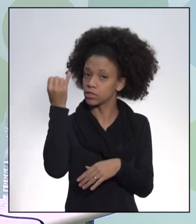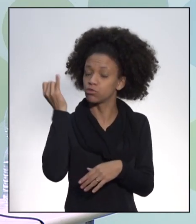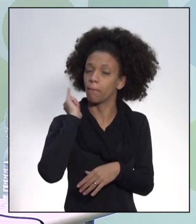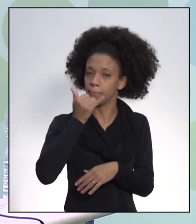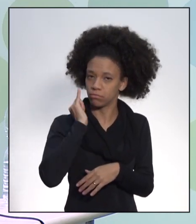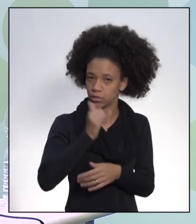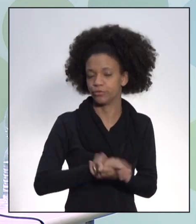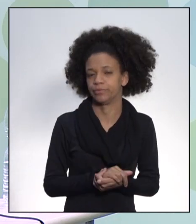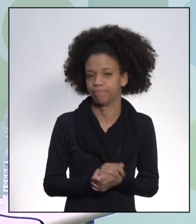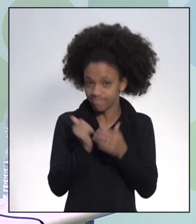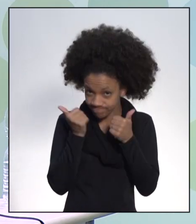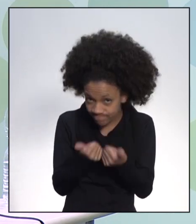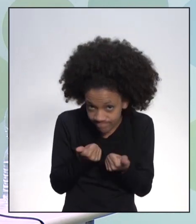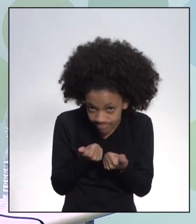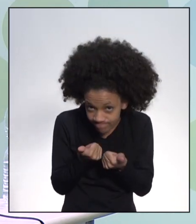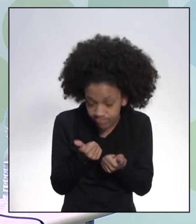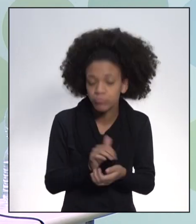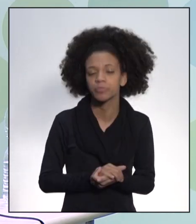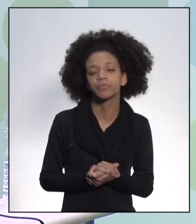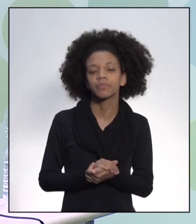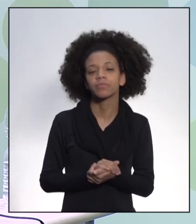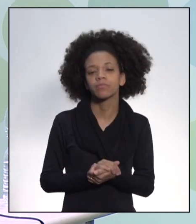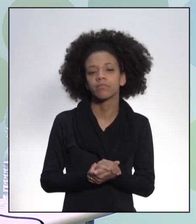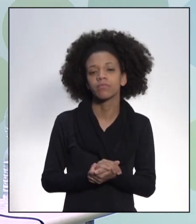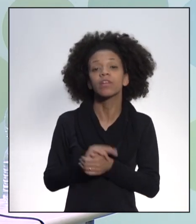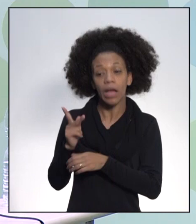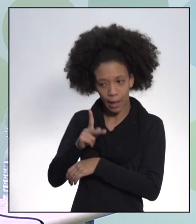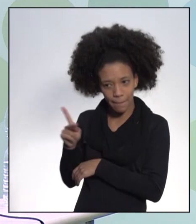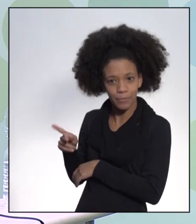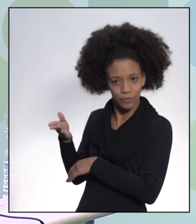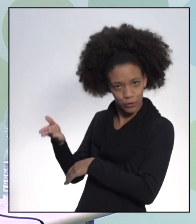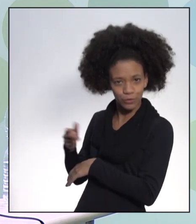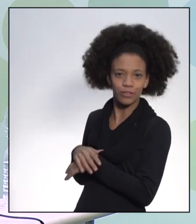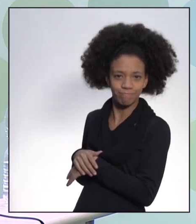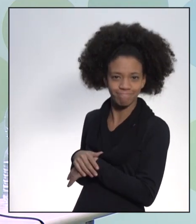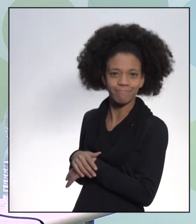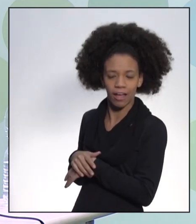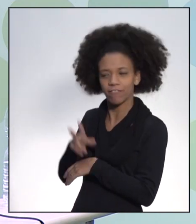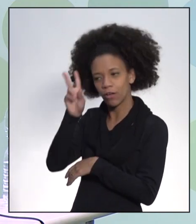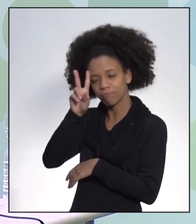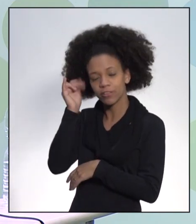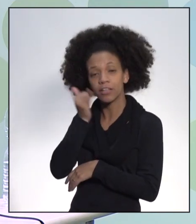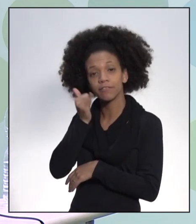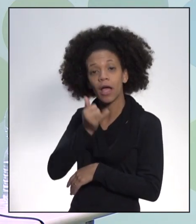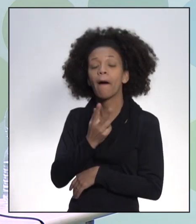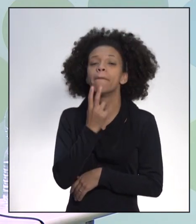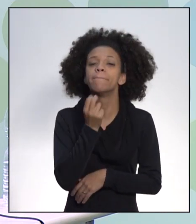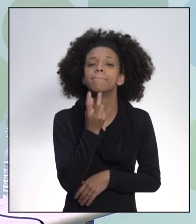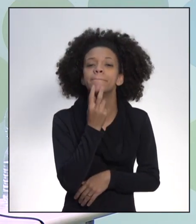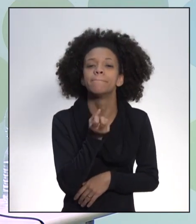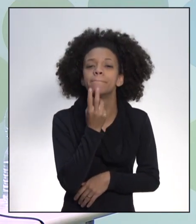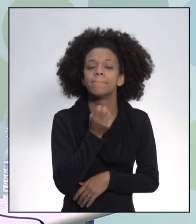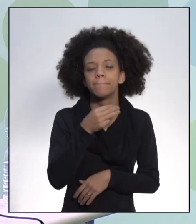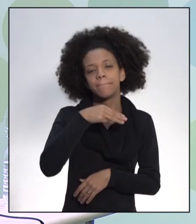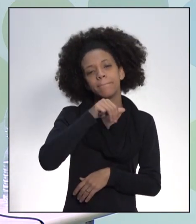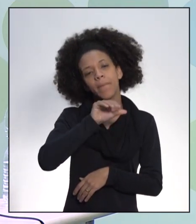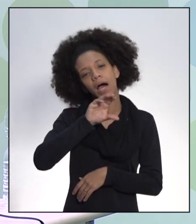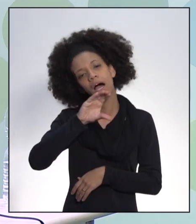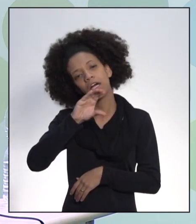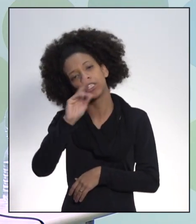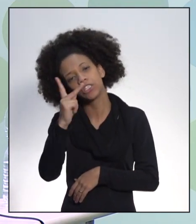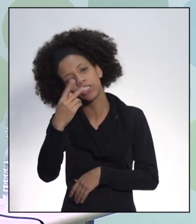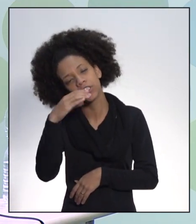narrativa. Tá certo? Então, eu gostaria que a professora vai ler para nós um texto do Machado de Assis, um conto bem